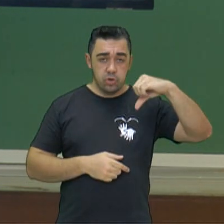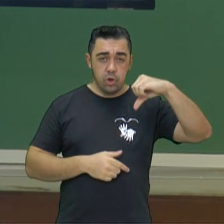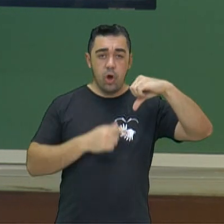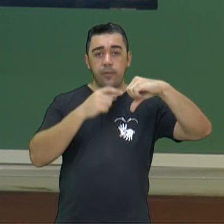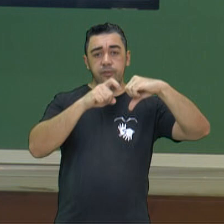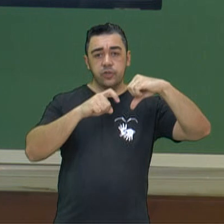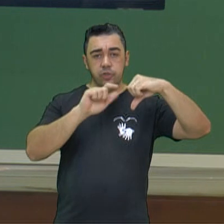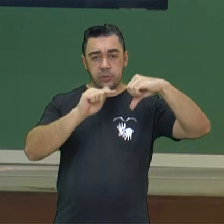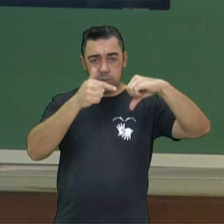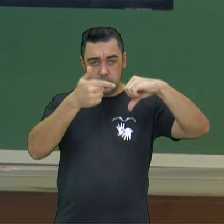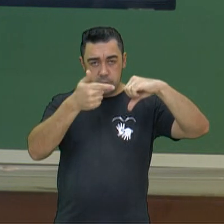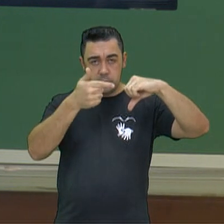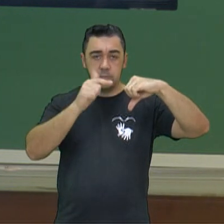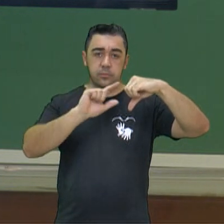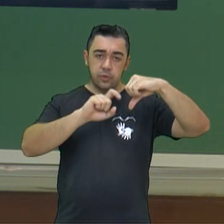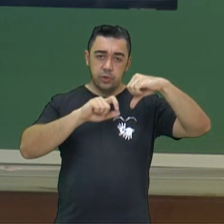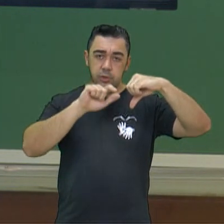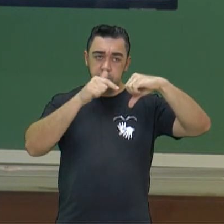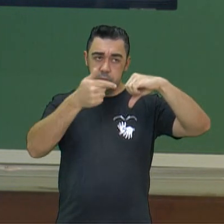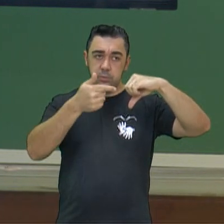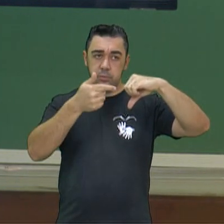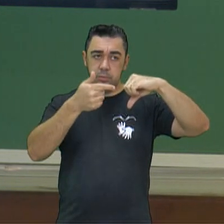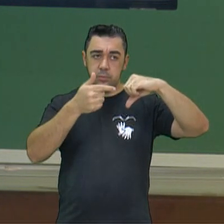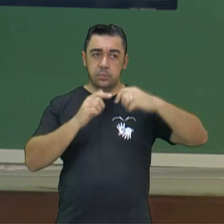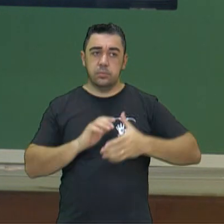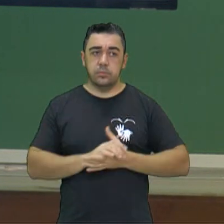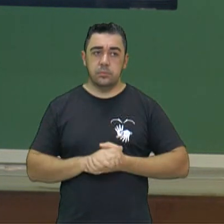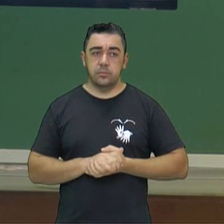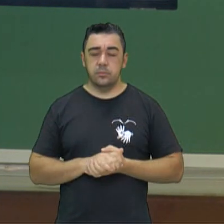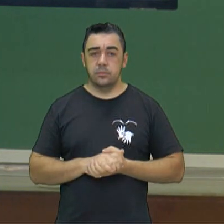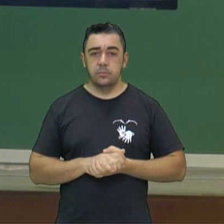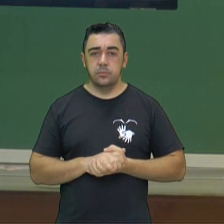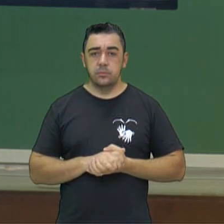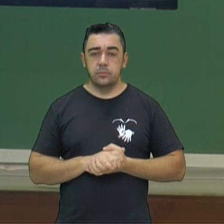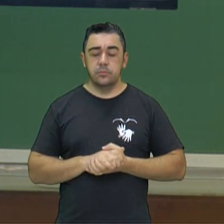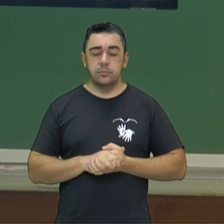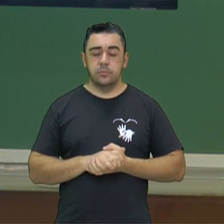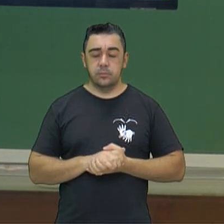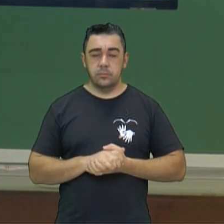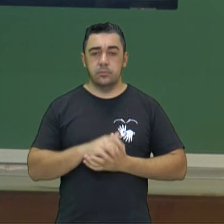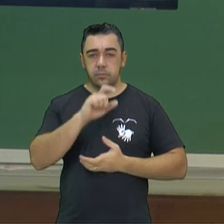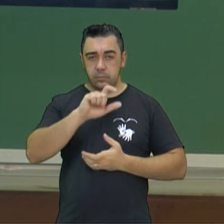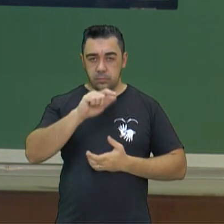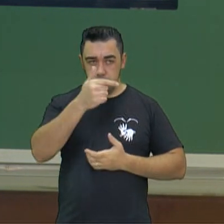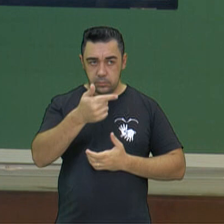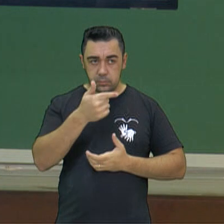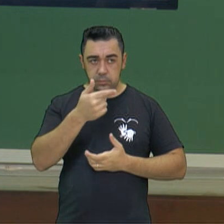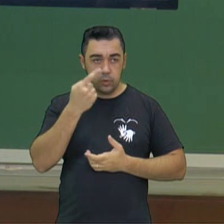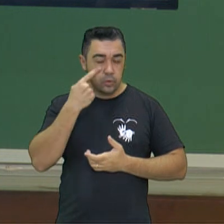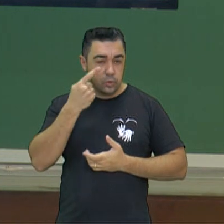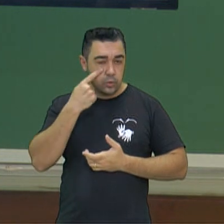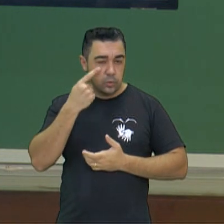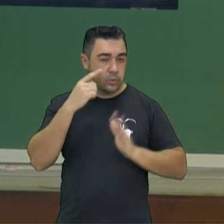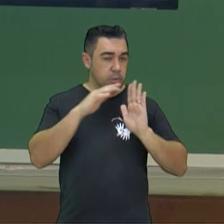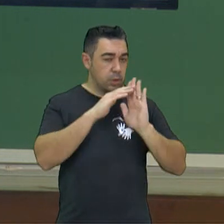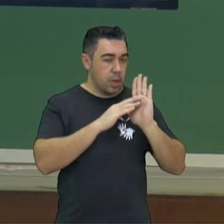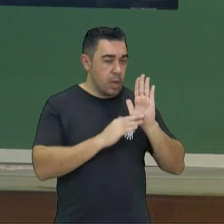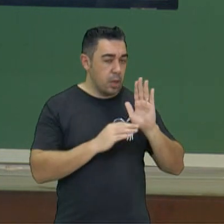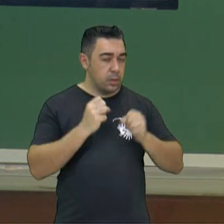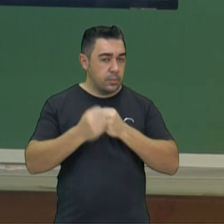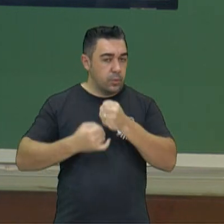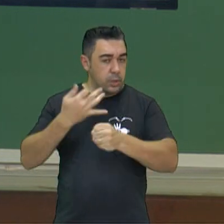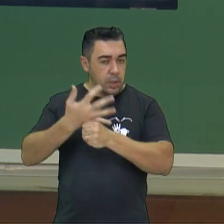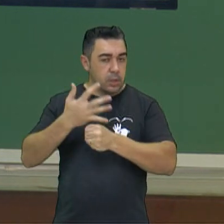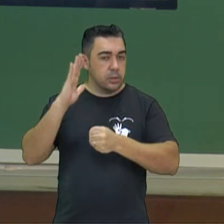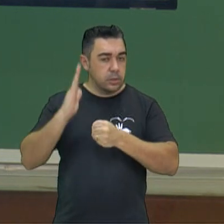3, 9. Potência de potência, 1 aqui vezes o 2 dá 2. Olha lá de novo aquelas propriedades da